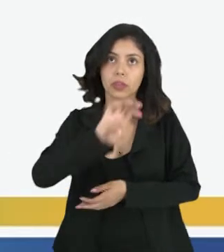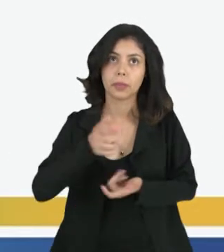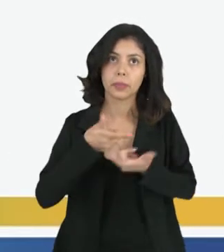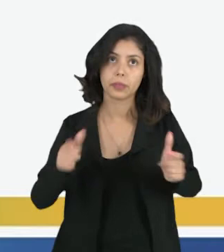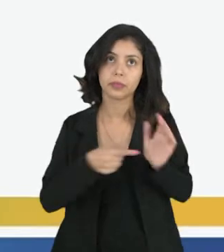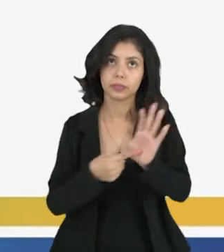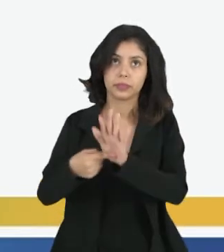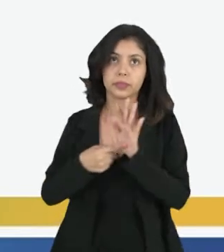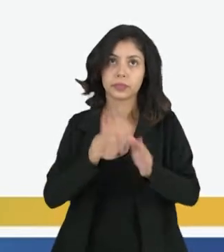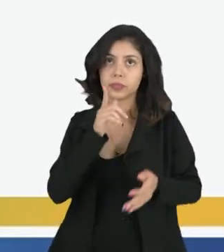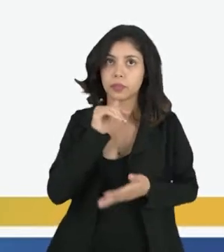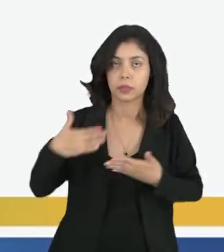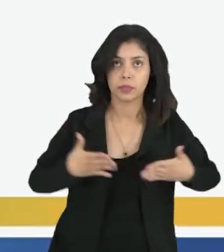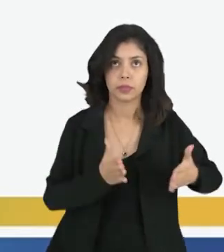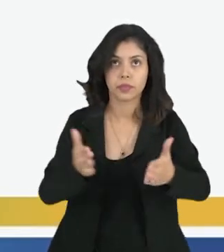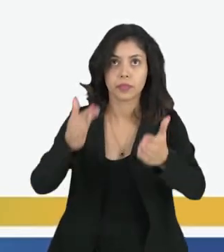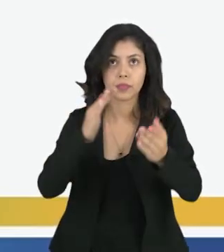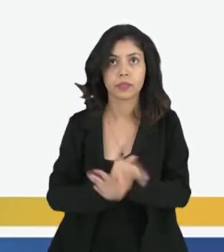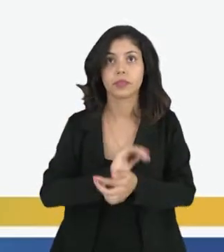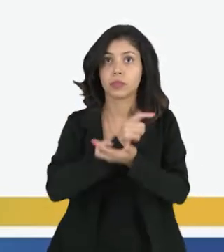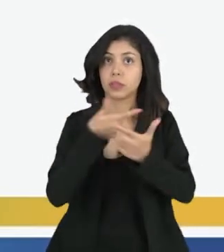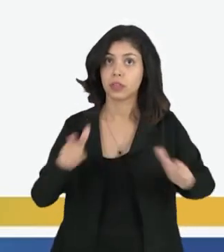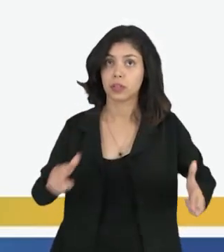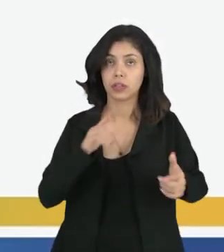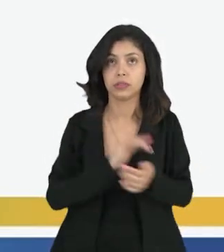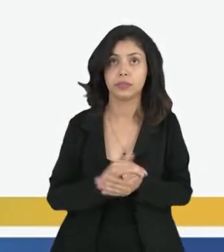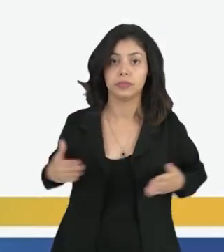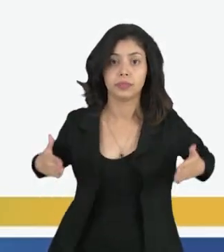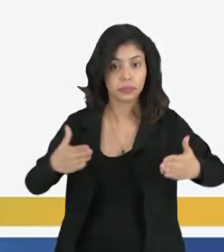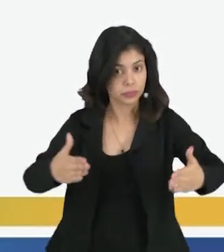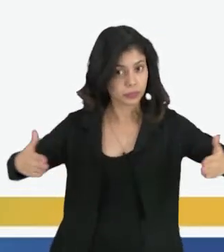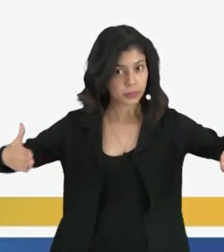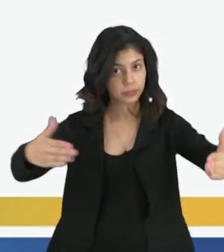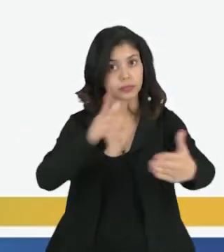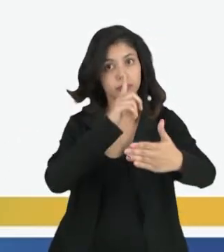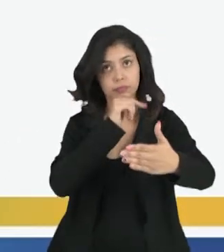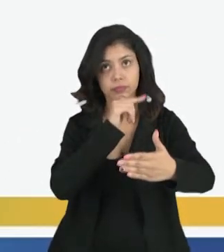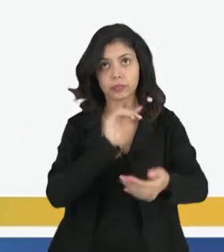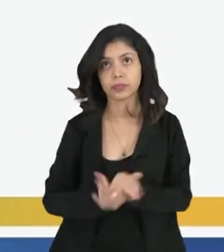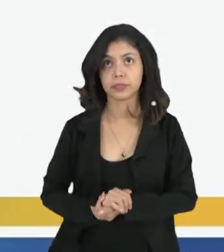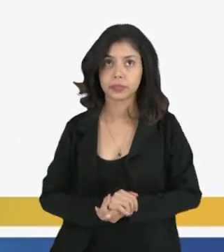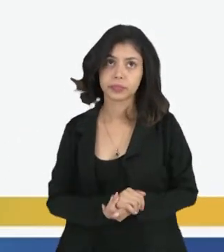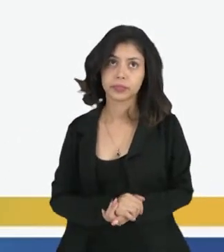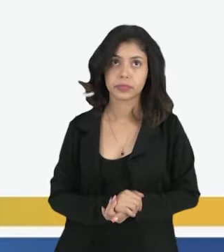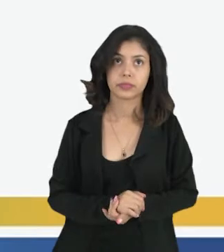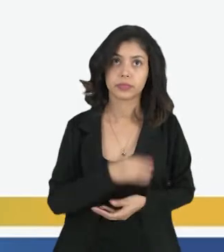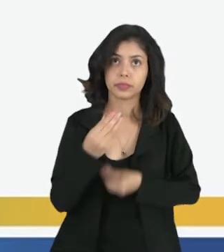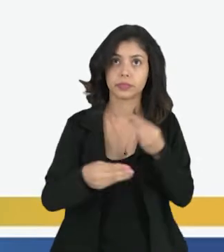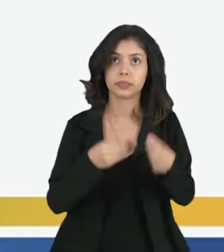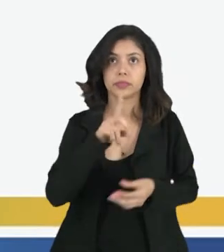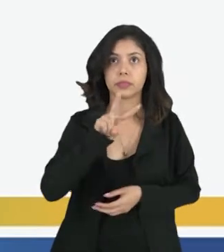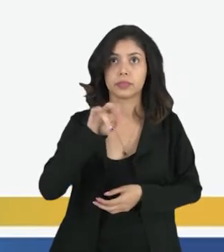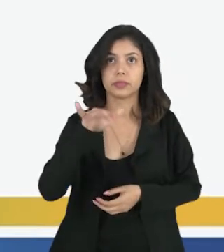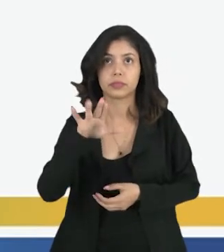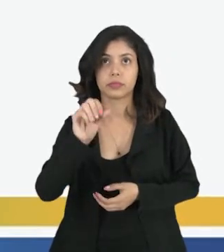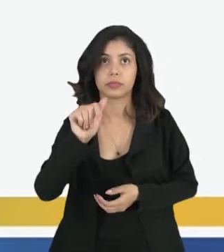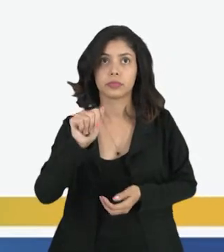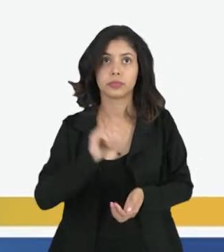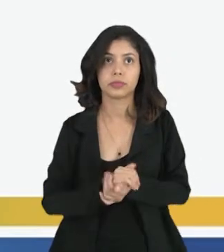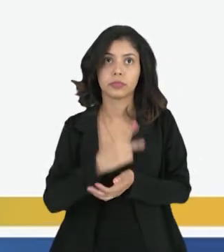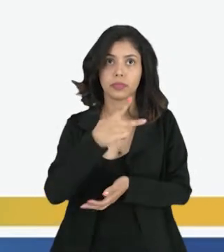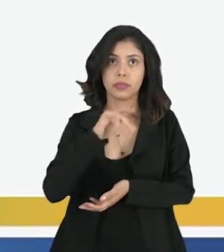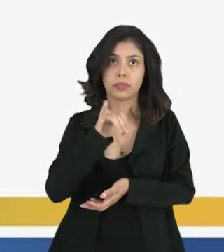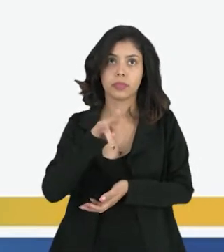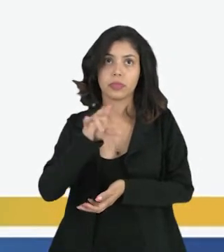em sua maioria apresentam redes hidrográficas, com destaque para grandes lagos, como o Vanerne e